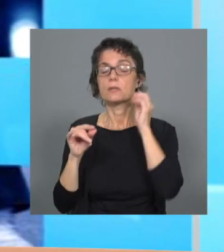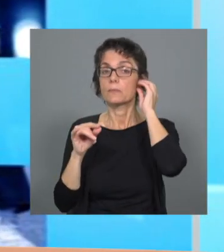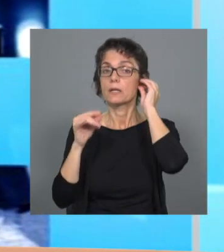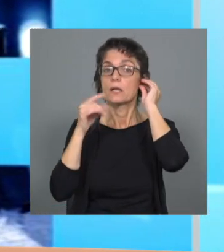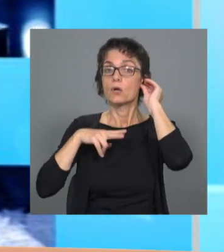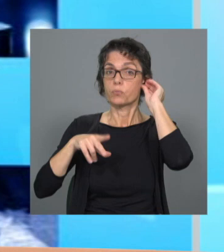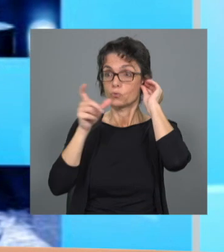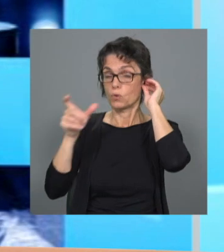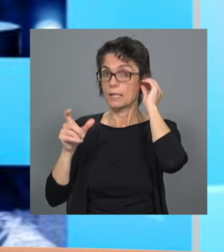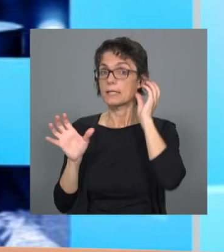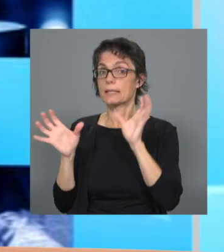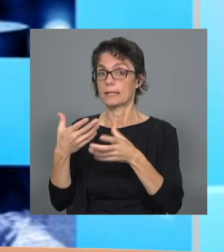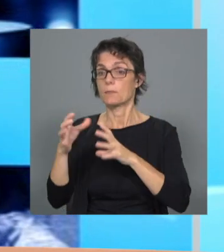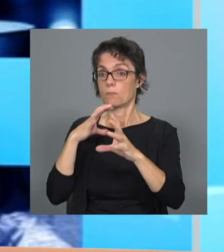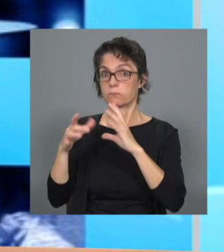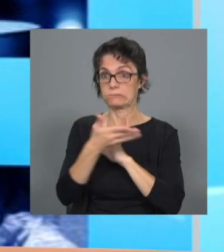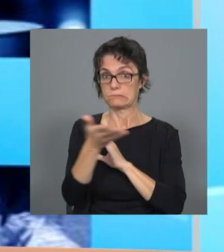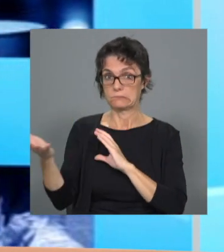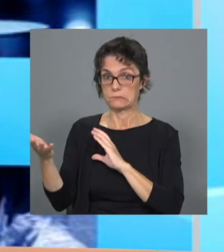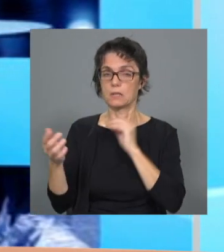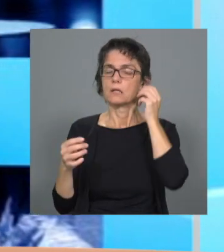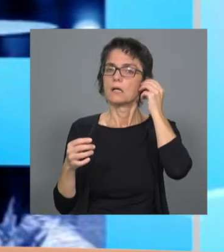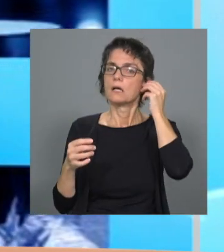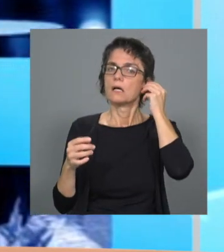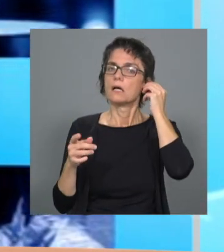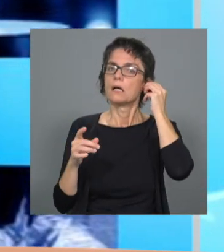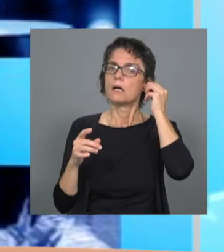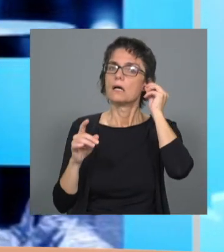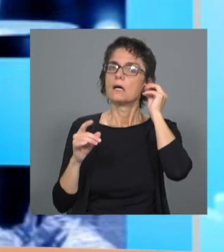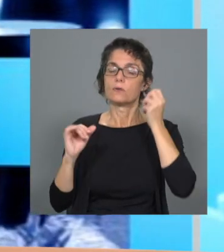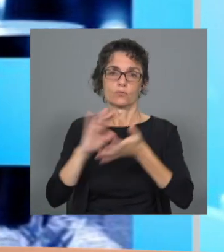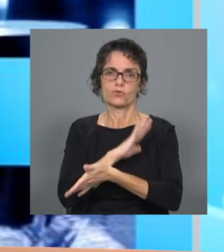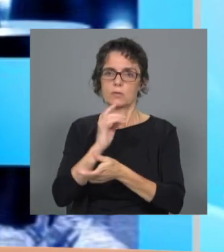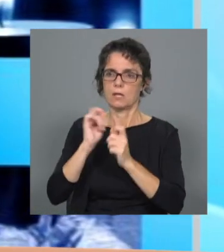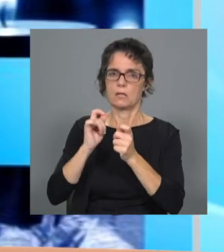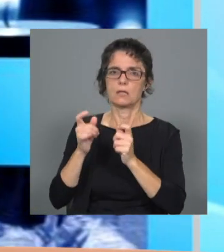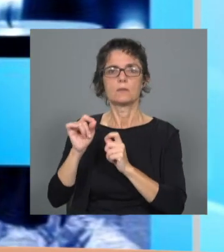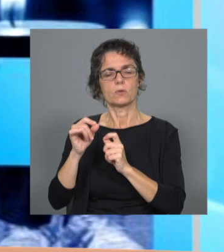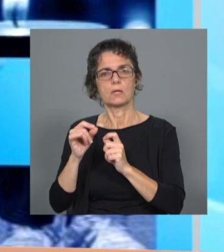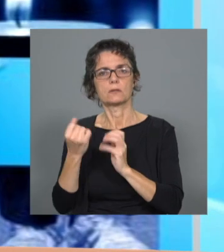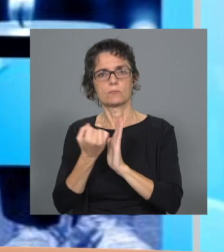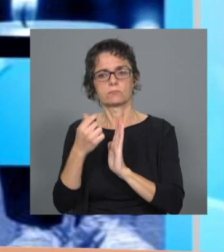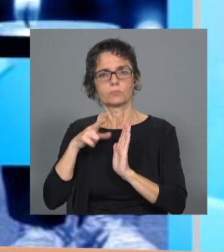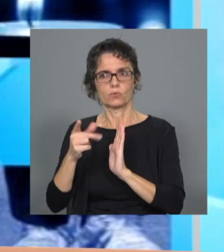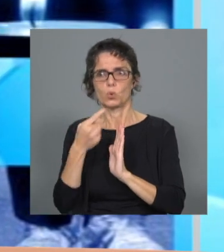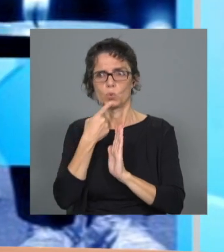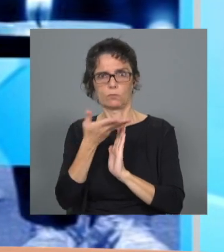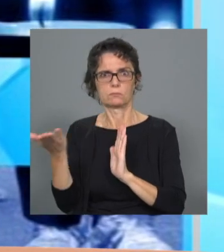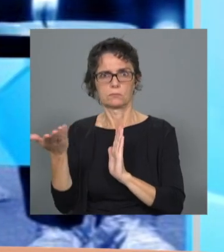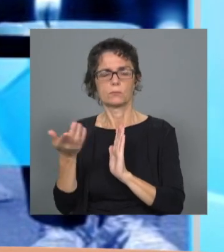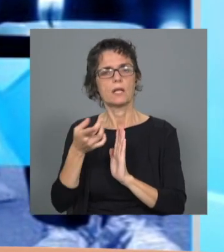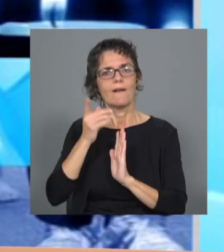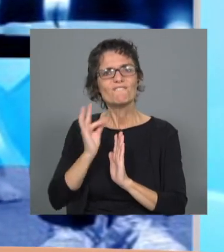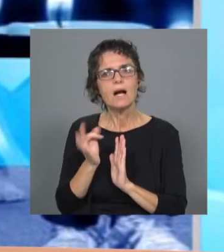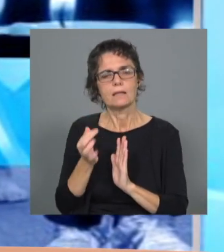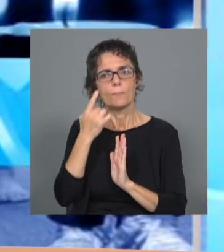também é importante, ou seja, a forma como o Sino se vai comunicar também vai ter marca portuguesa, portanto eu convido as pessoas a verem o que é este pontapé de